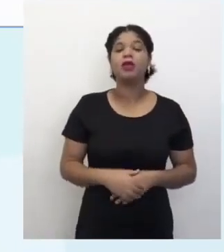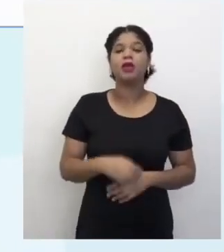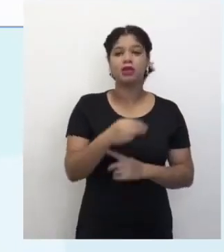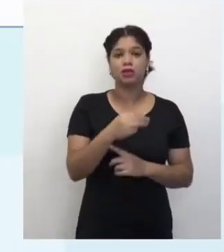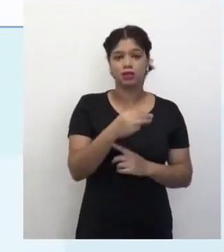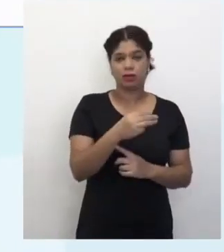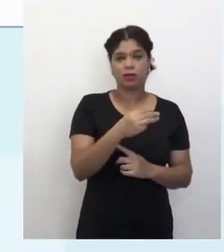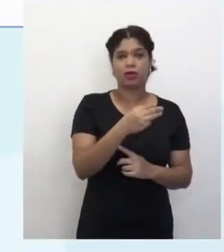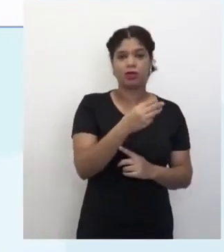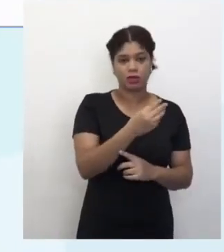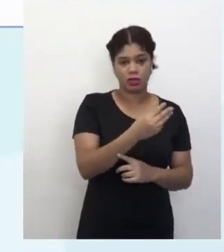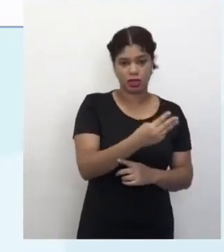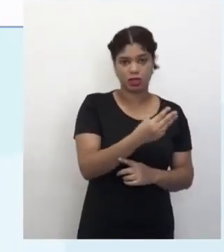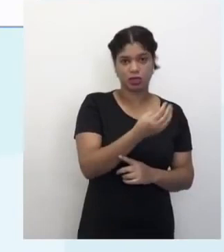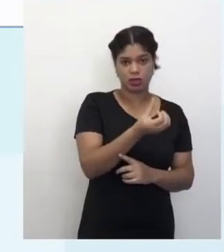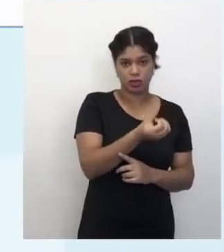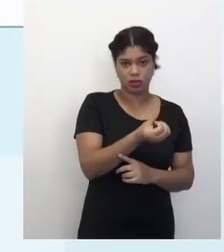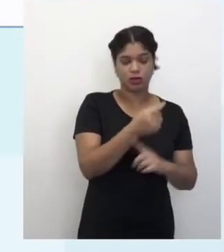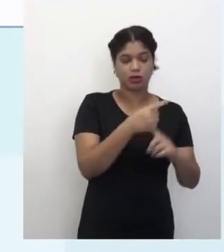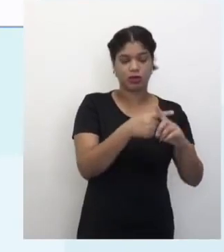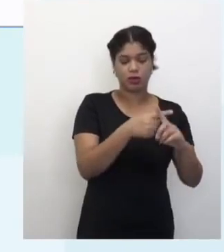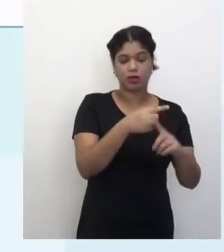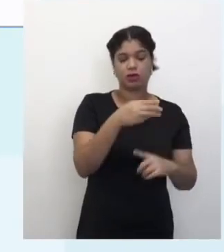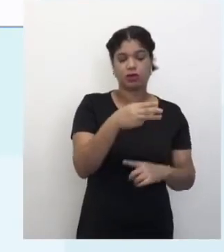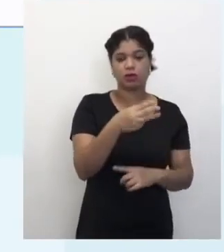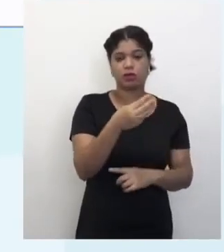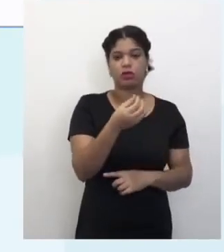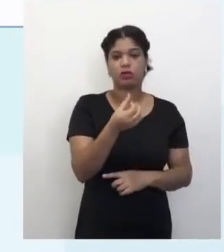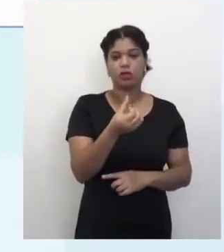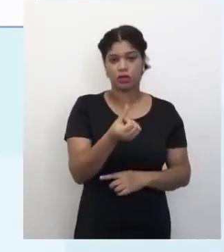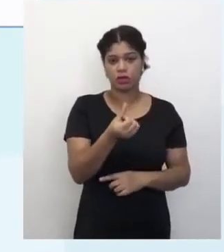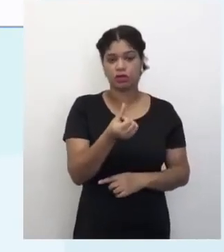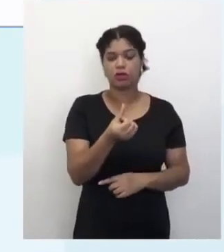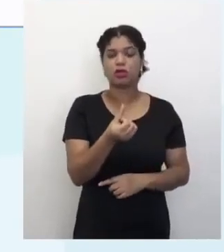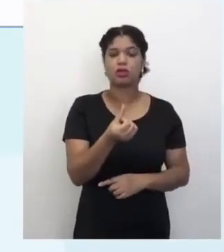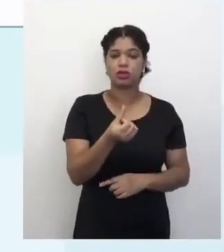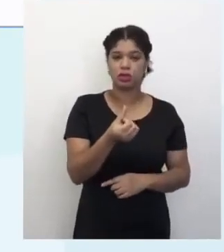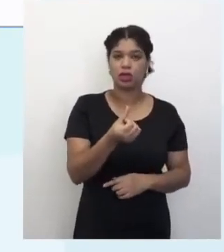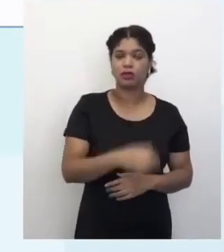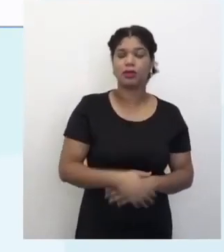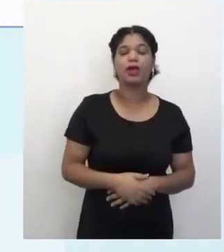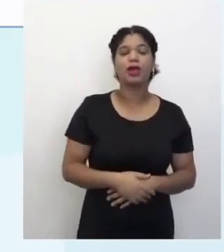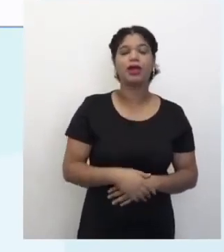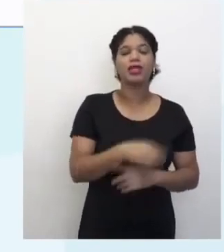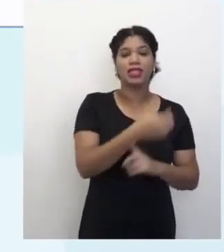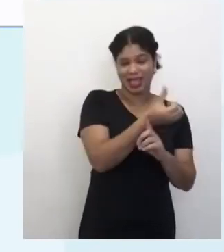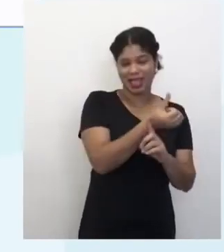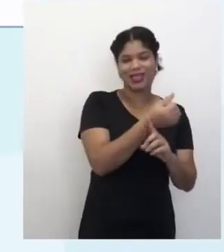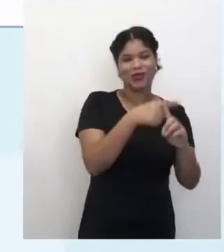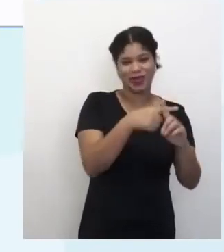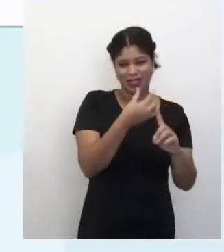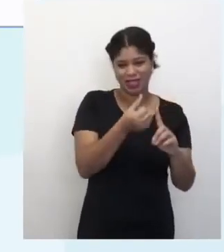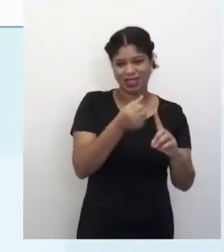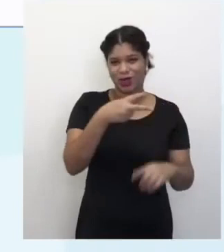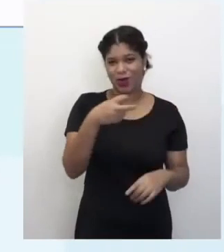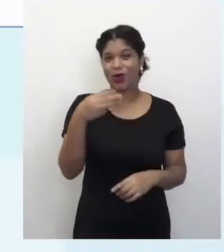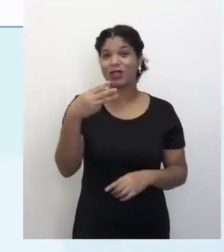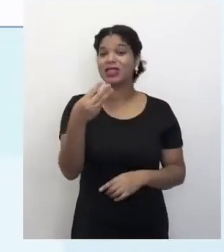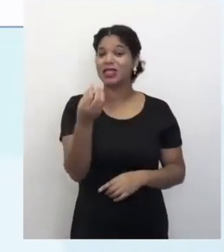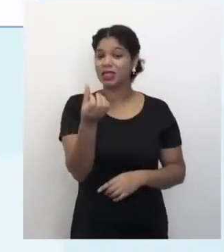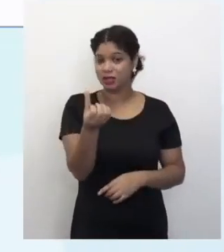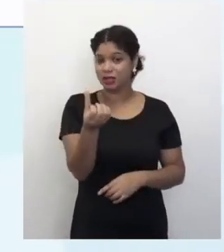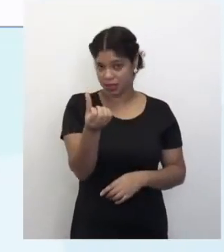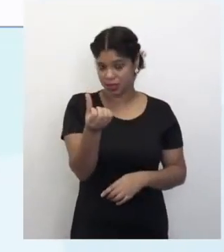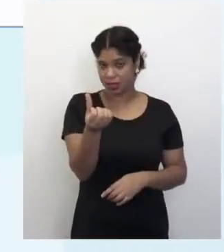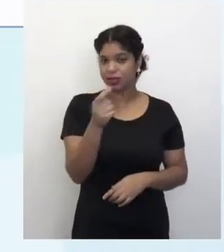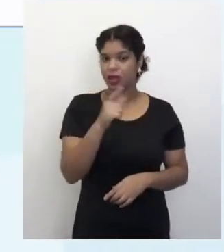6. Por quê? Porque o 36 é a mesma coisa que 6 elevado ao quadrado. Olha lá a minha pergunta. Qual é o número que elevado